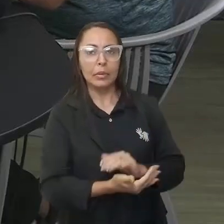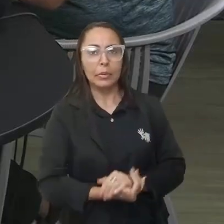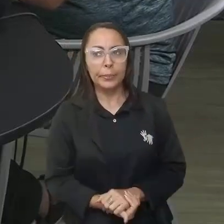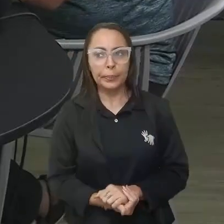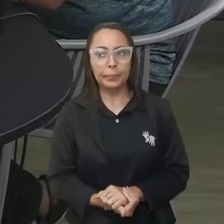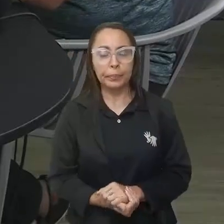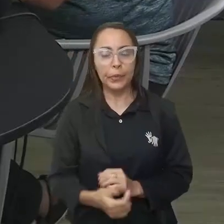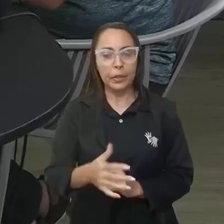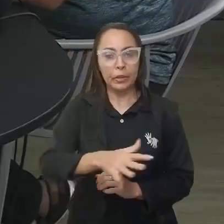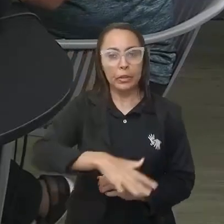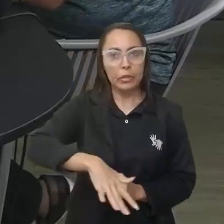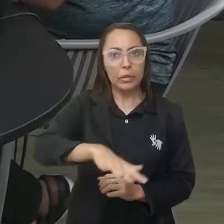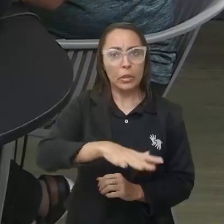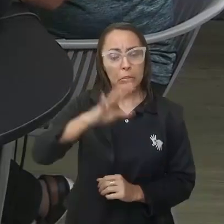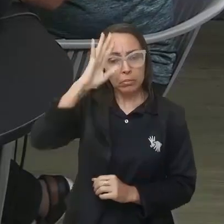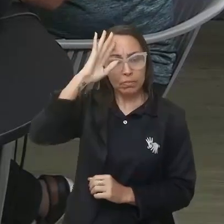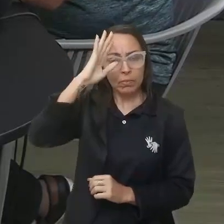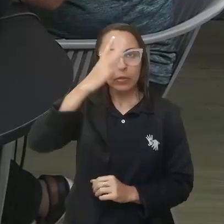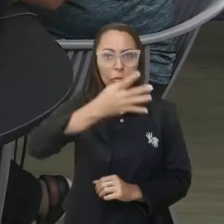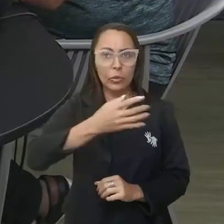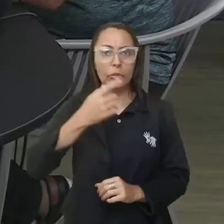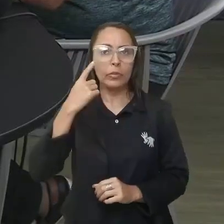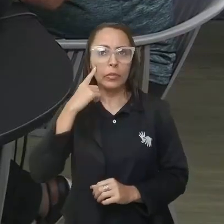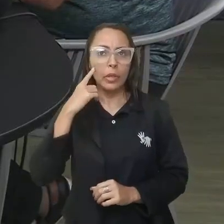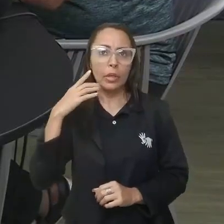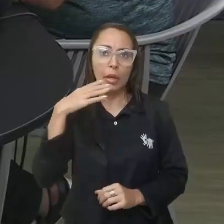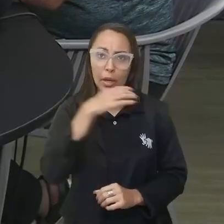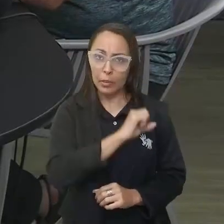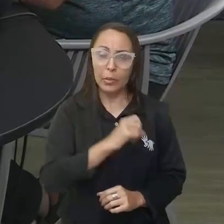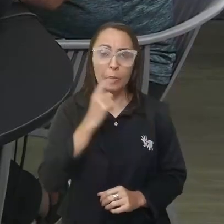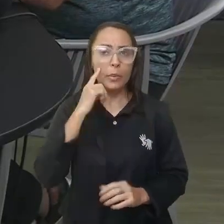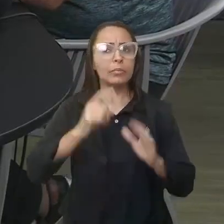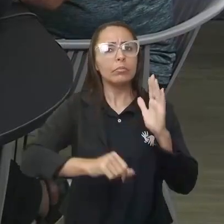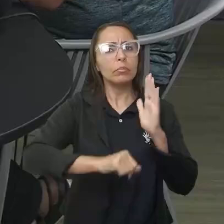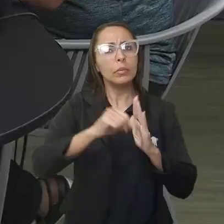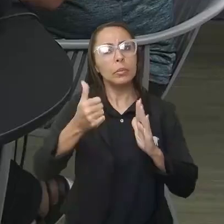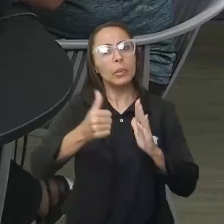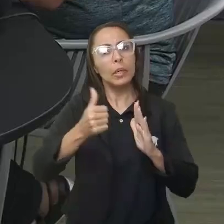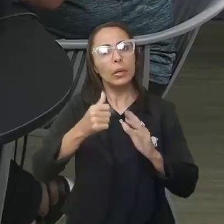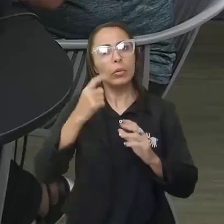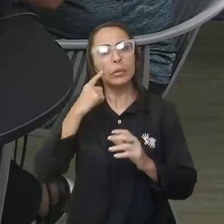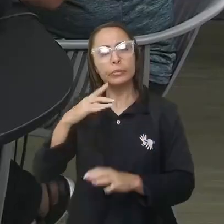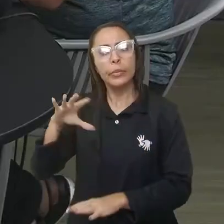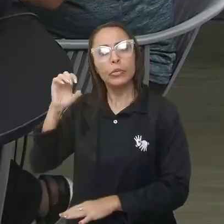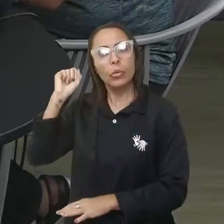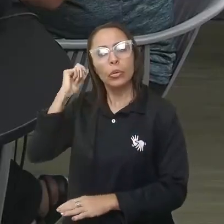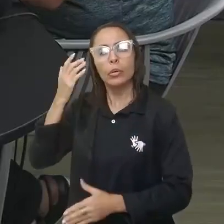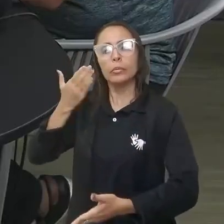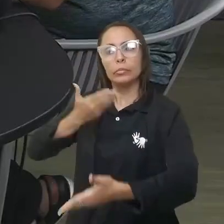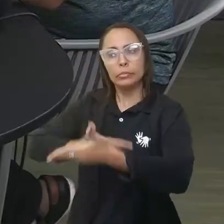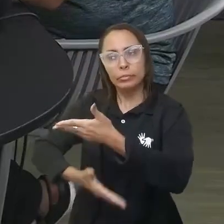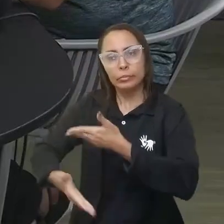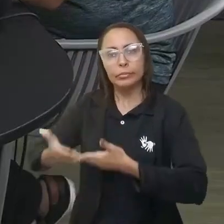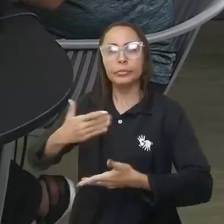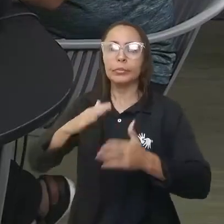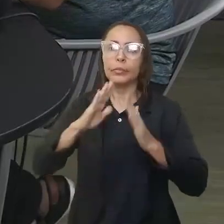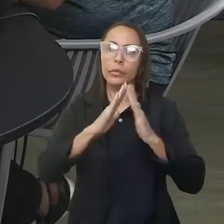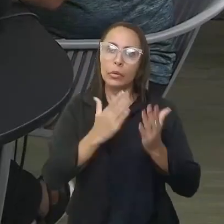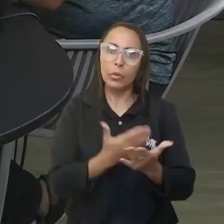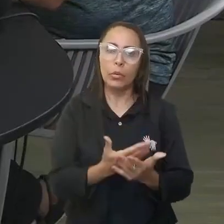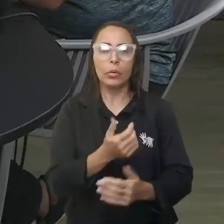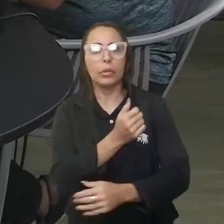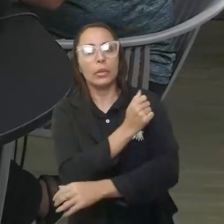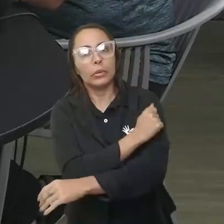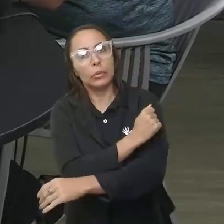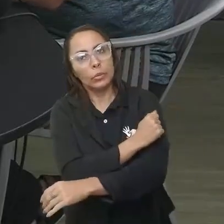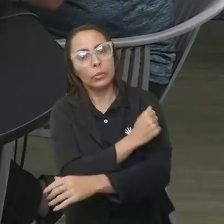Nesse sentido de tentar resolver logo de imediato, né? Mas a primeira coisa é acolher, fazer escuta, né? Escutar a escola, escutar estudante,